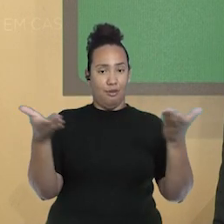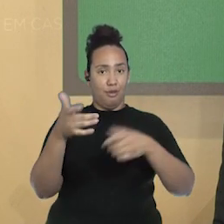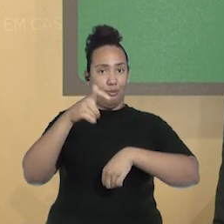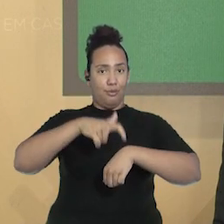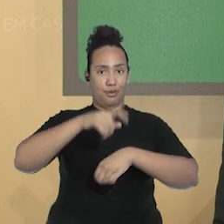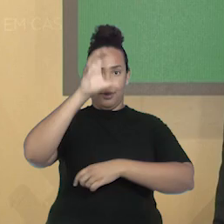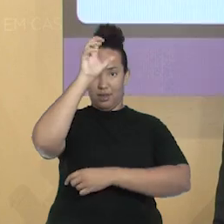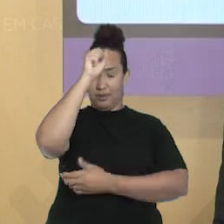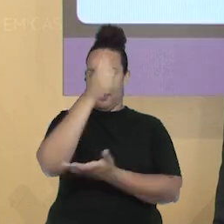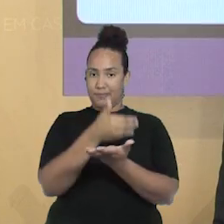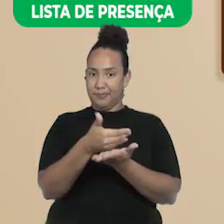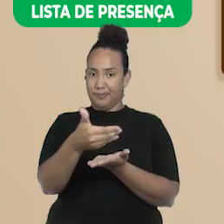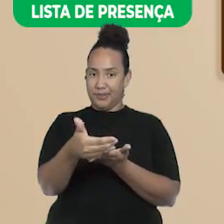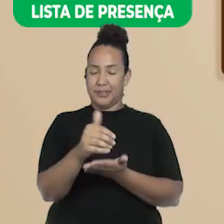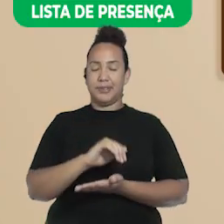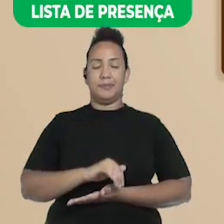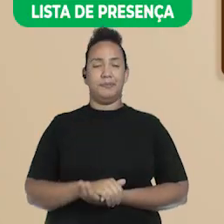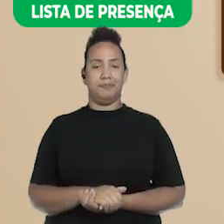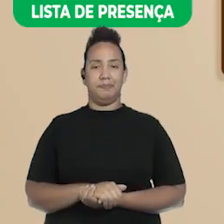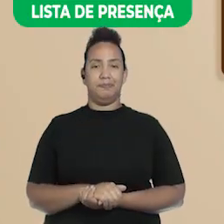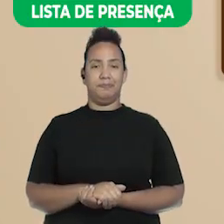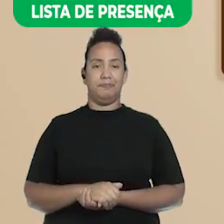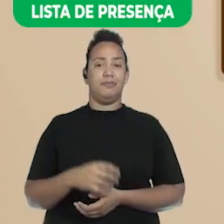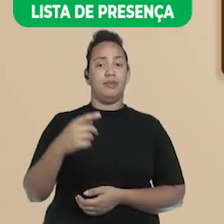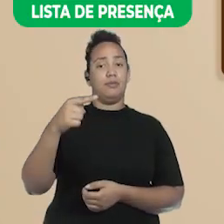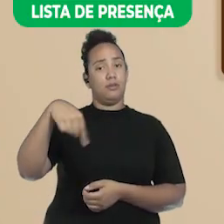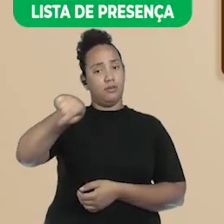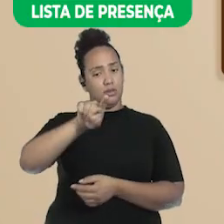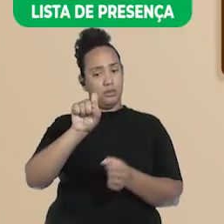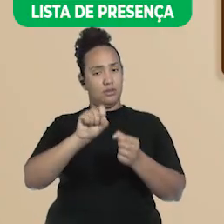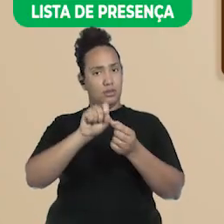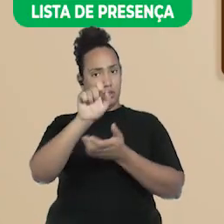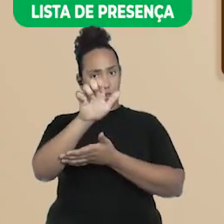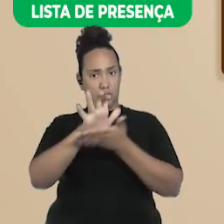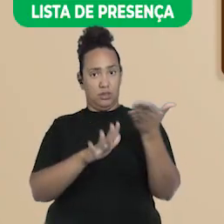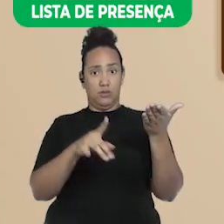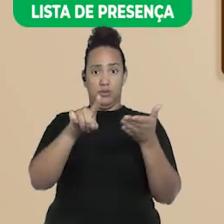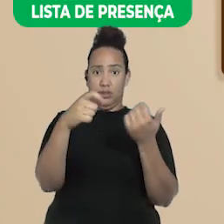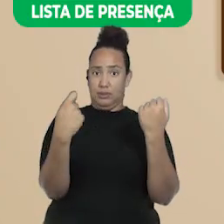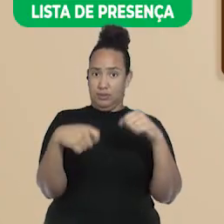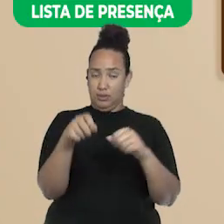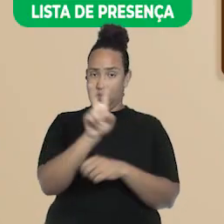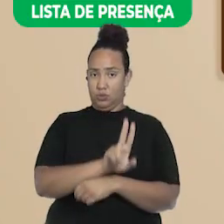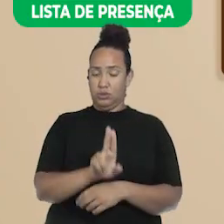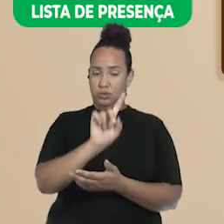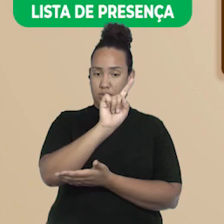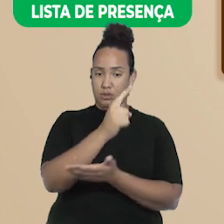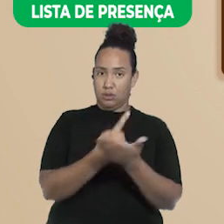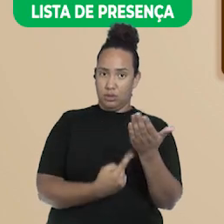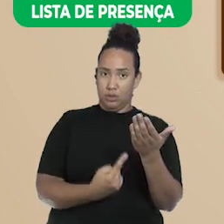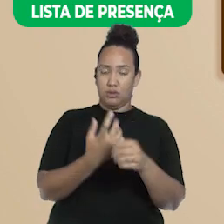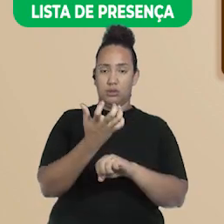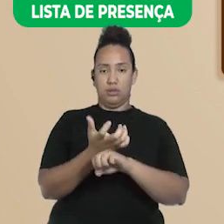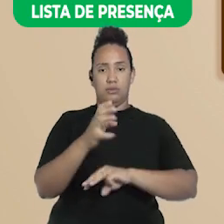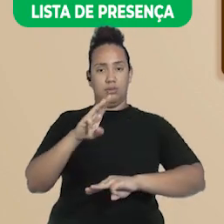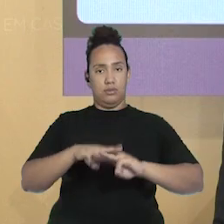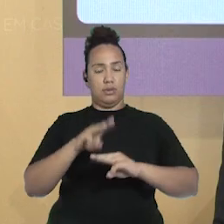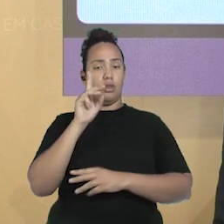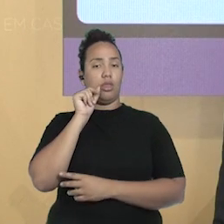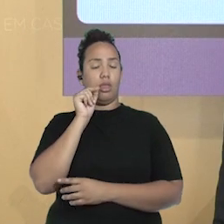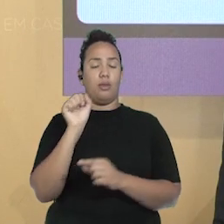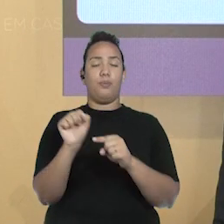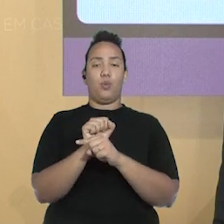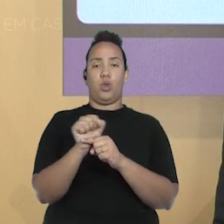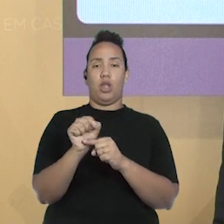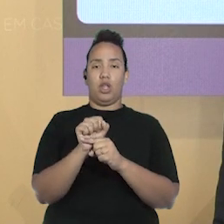vai começar. E para acompanhar as atividades, você vai precisar usar seu caderno de matemática, lápis e borracha.